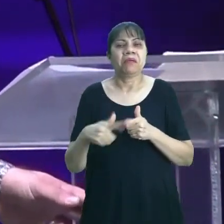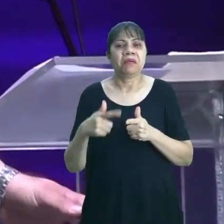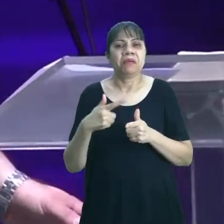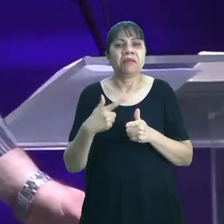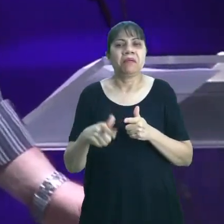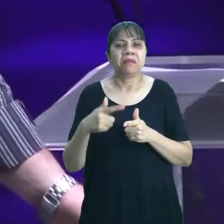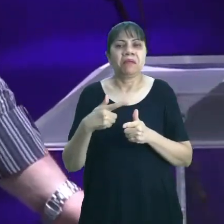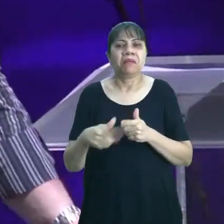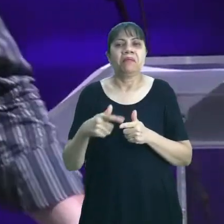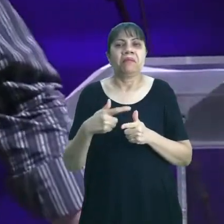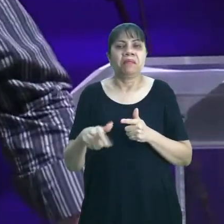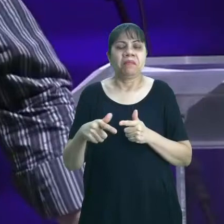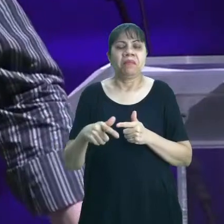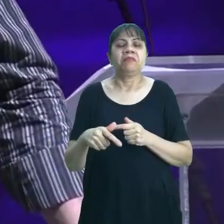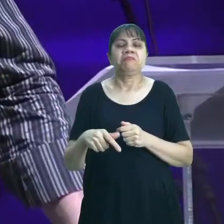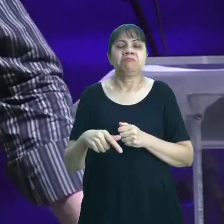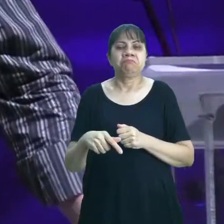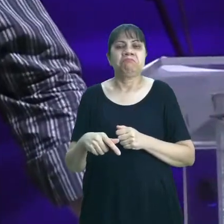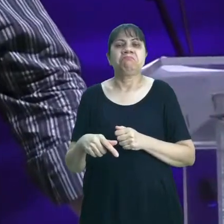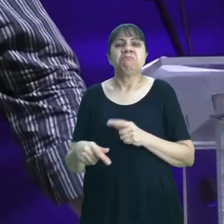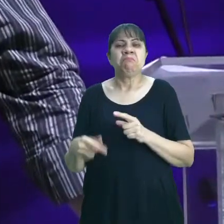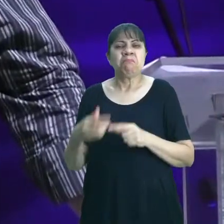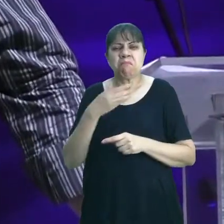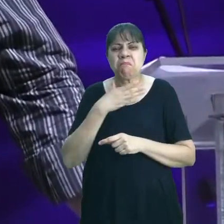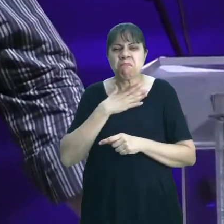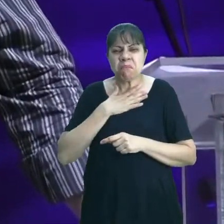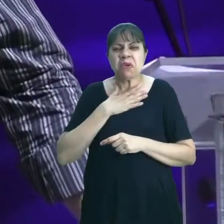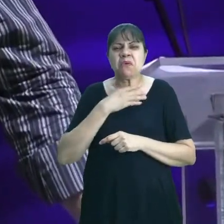avô que eu estava pegando.